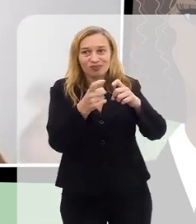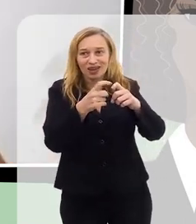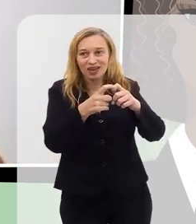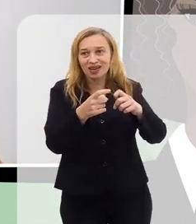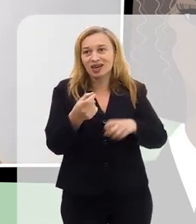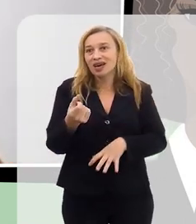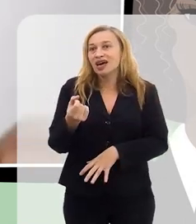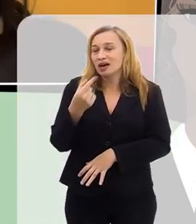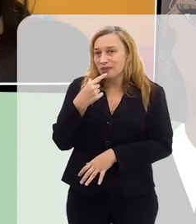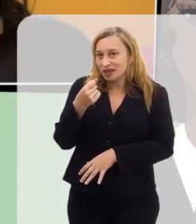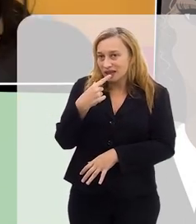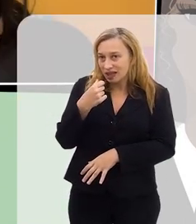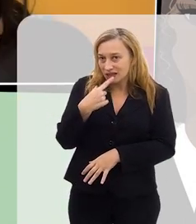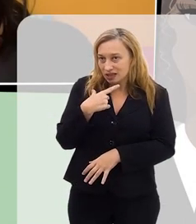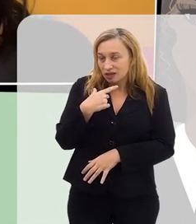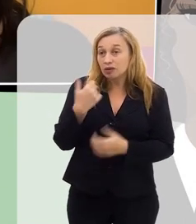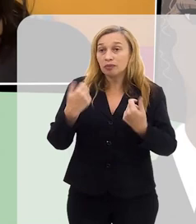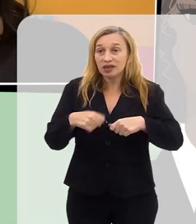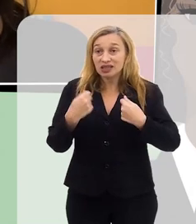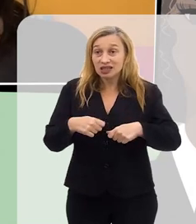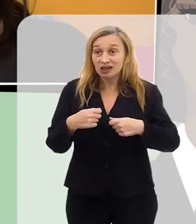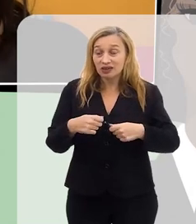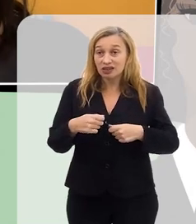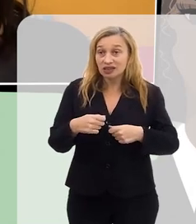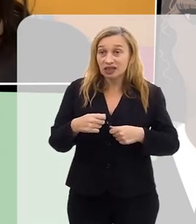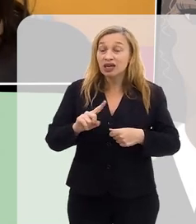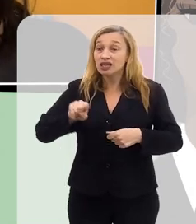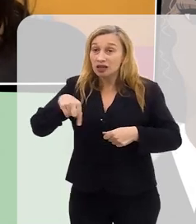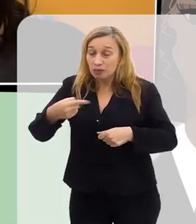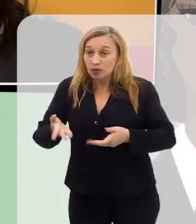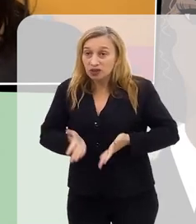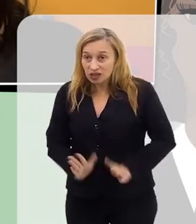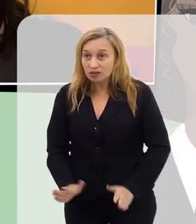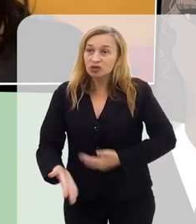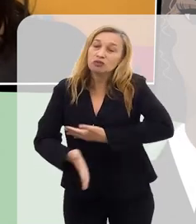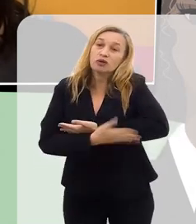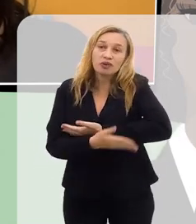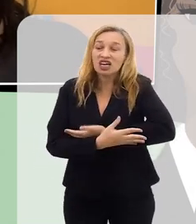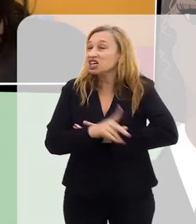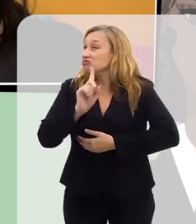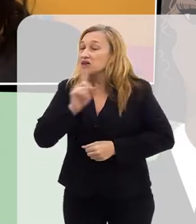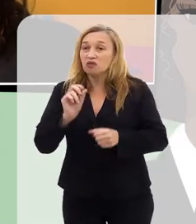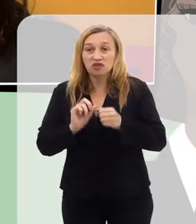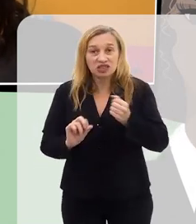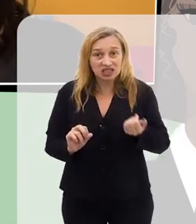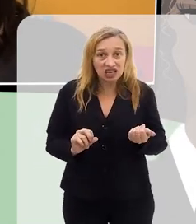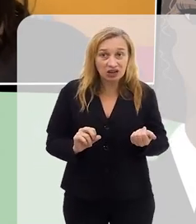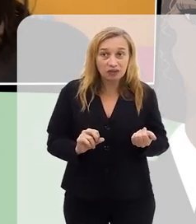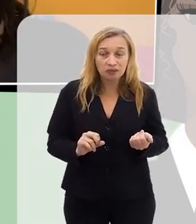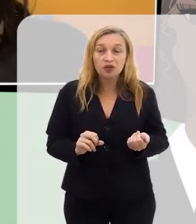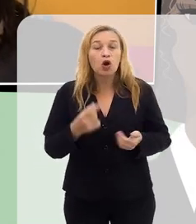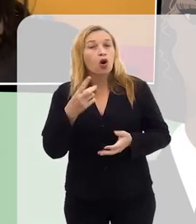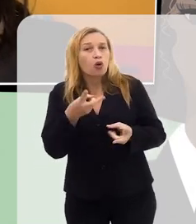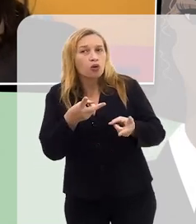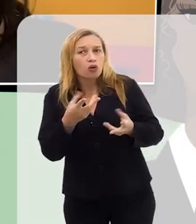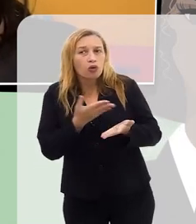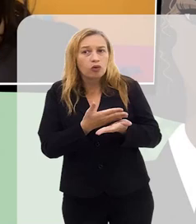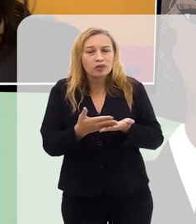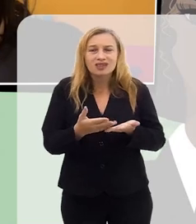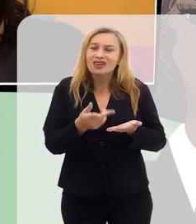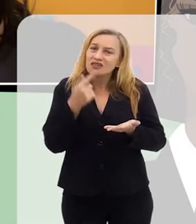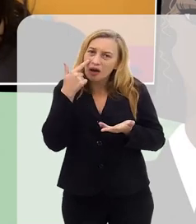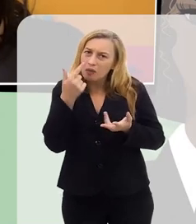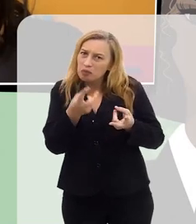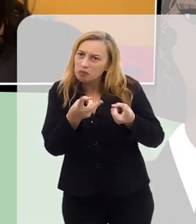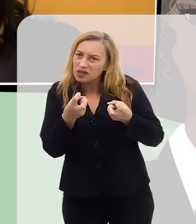médicas, né? Eu tinha medicações que eu precisava fazer após o nascimento da minha bebê, que não foram feitas. E aí eu comecei a ver que tinha